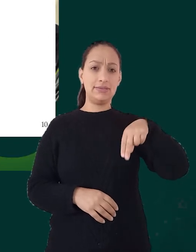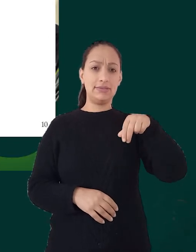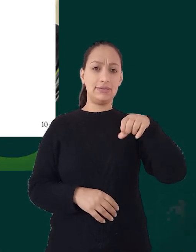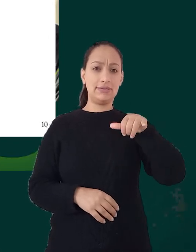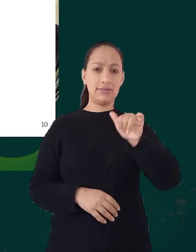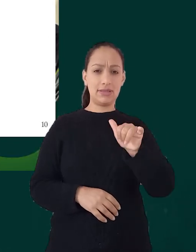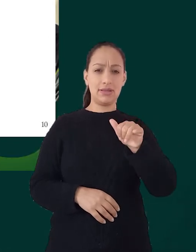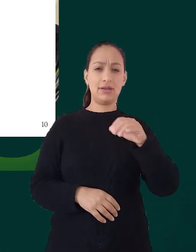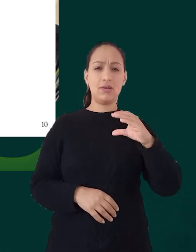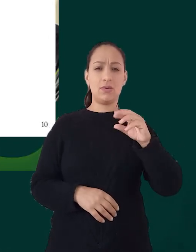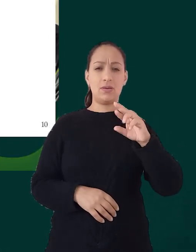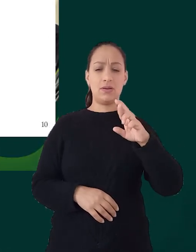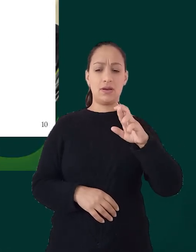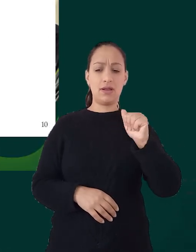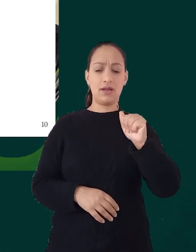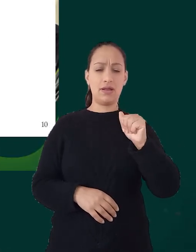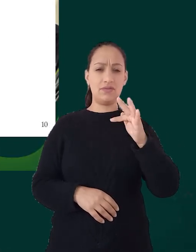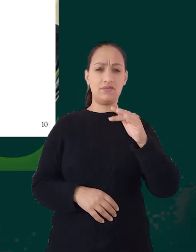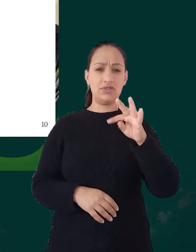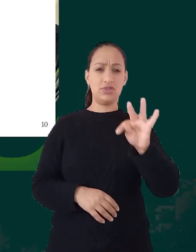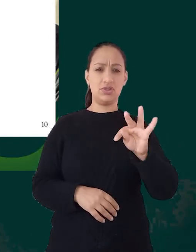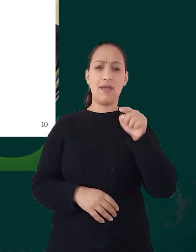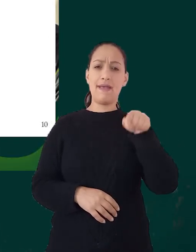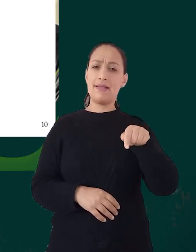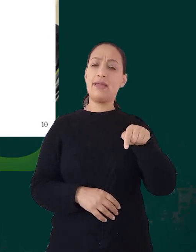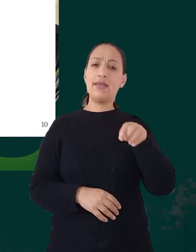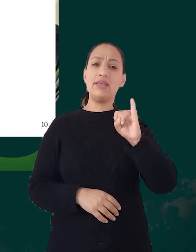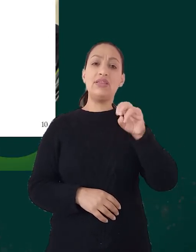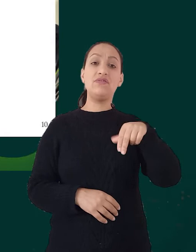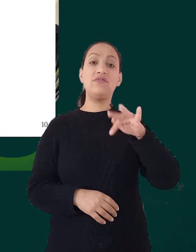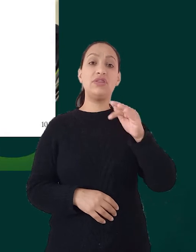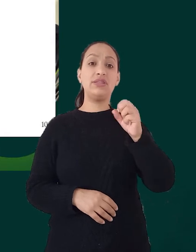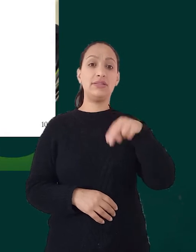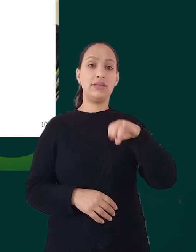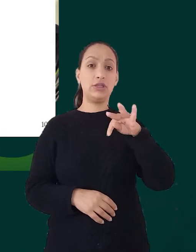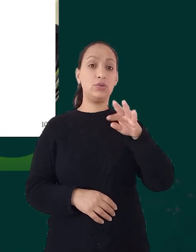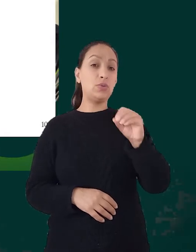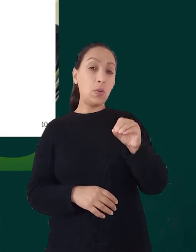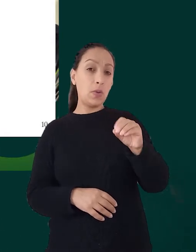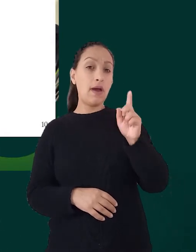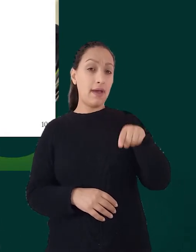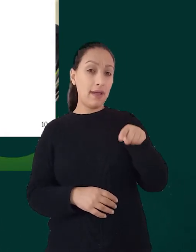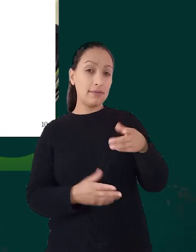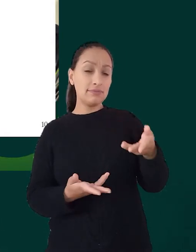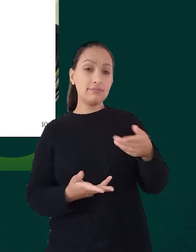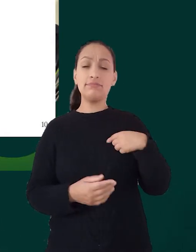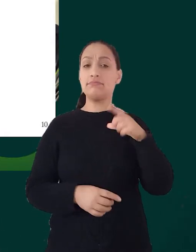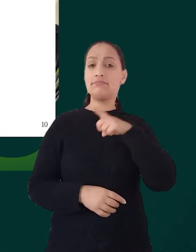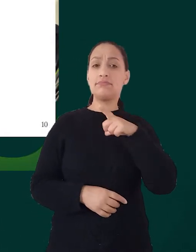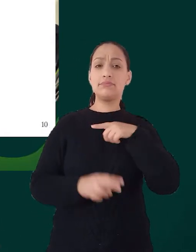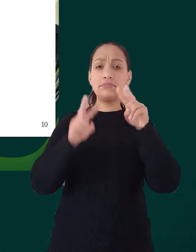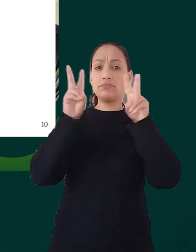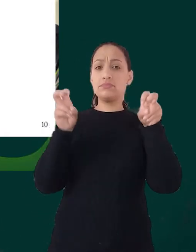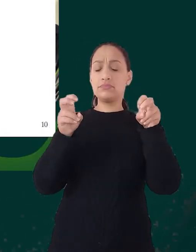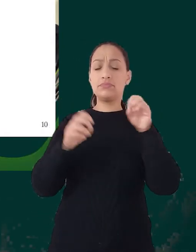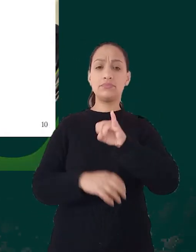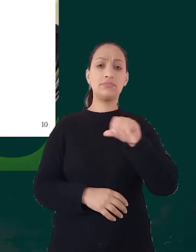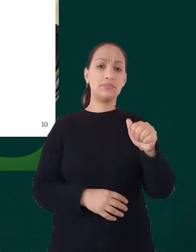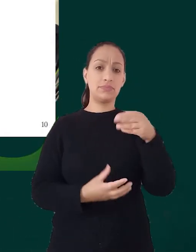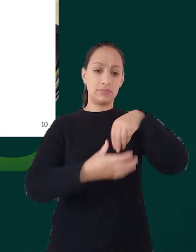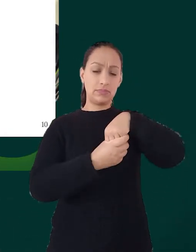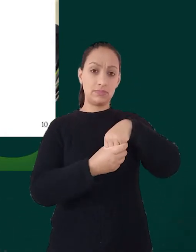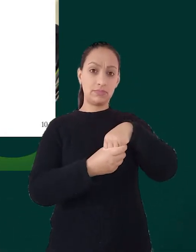então é isso, né? Então, se o Minecraft é infinito, e se tem questões de inteligência artificial dentro